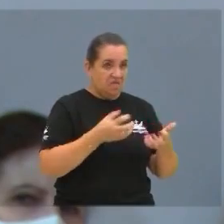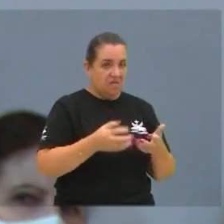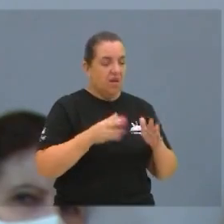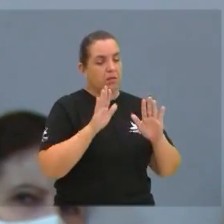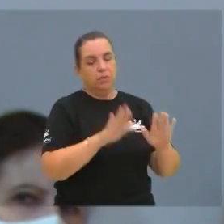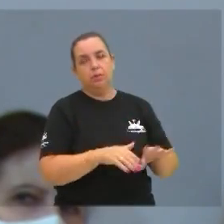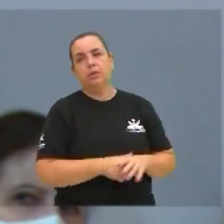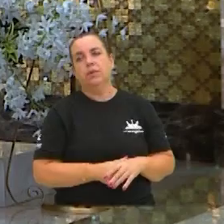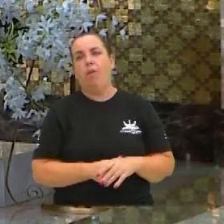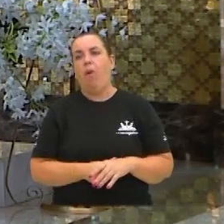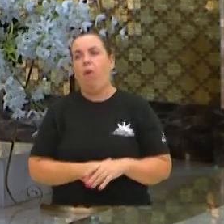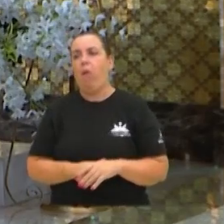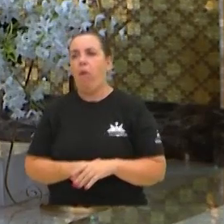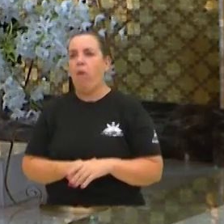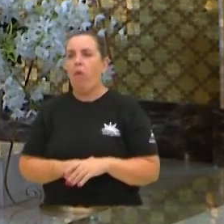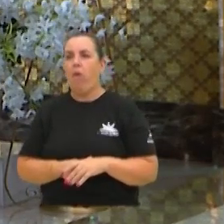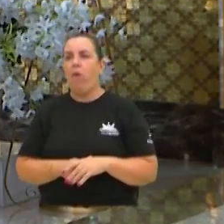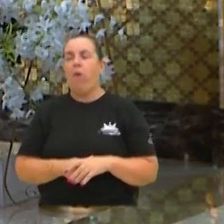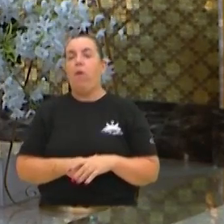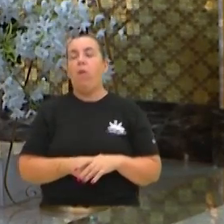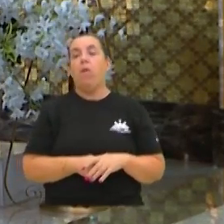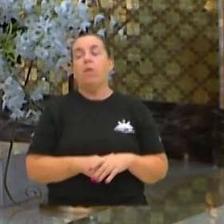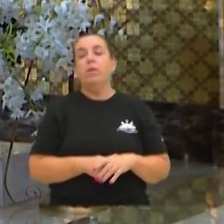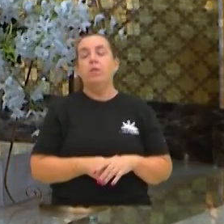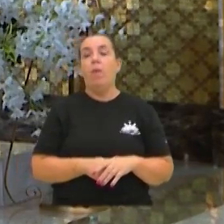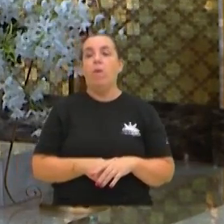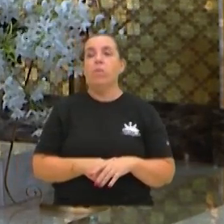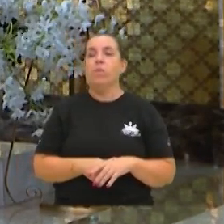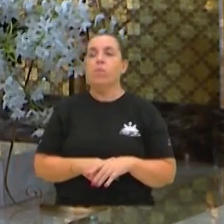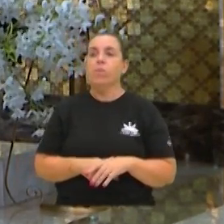Mas não vou entrar, já preguei sobre isso outro dia.